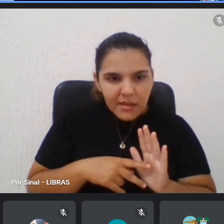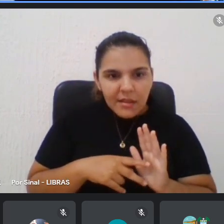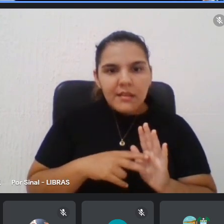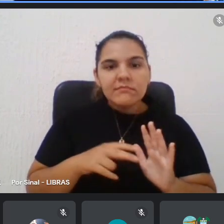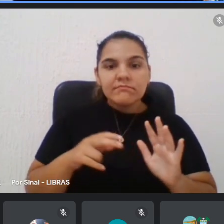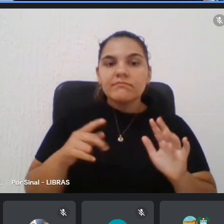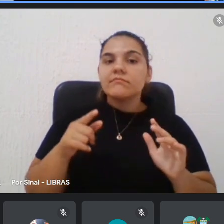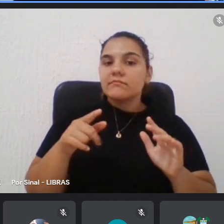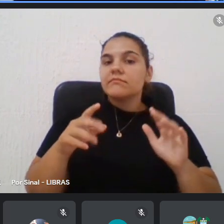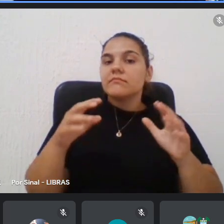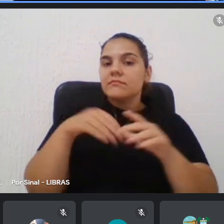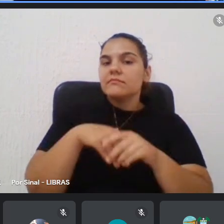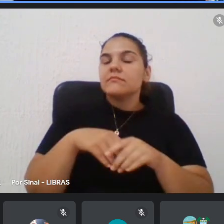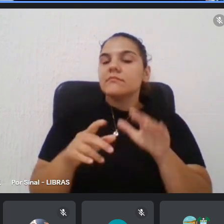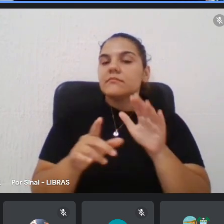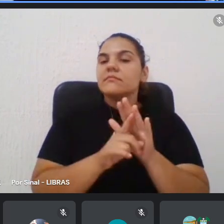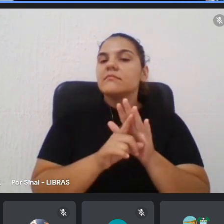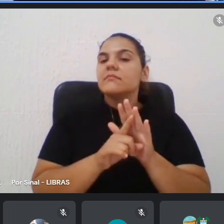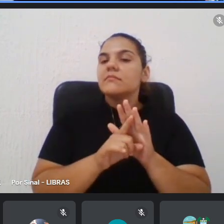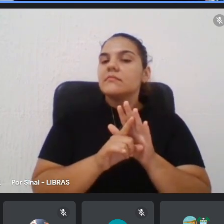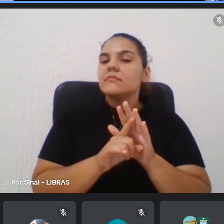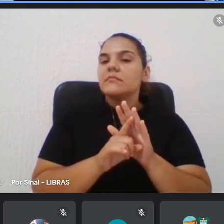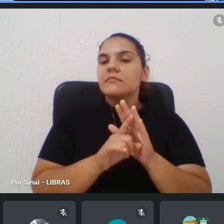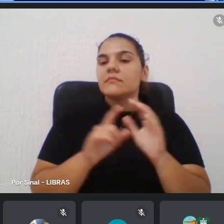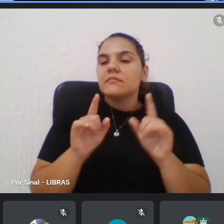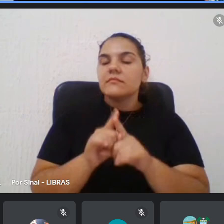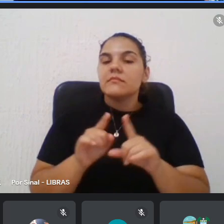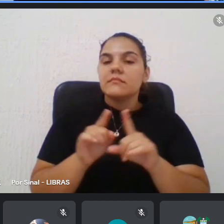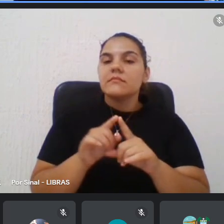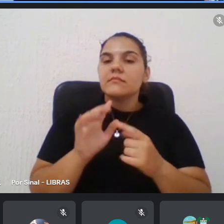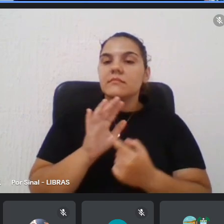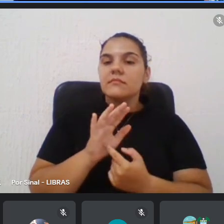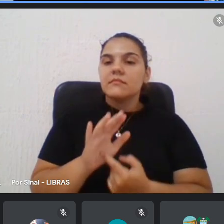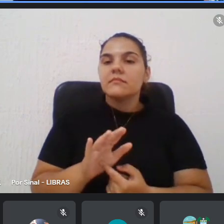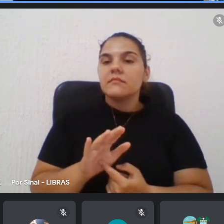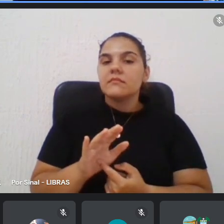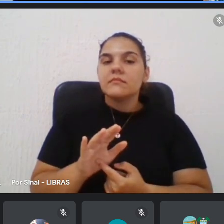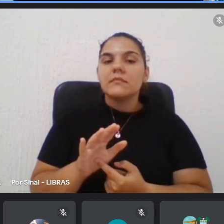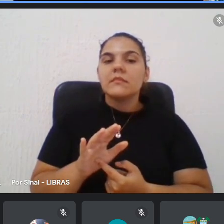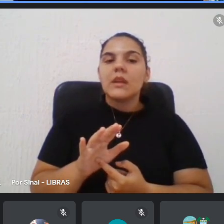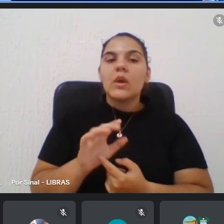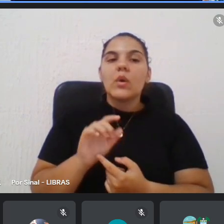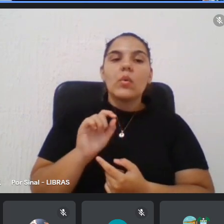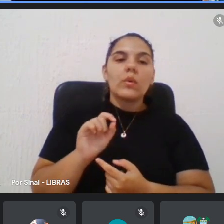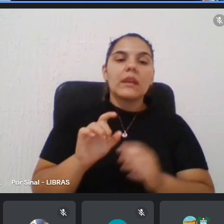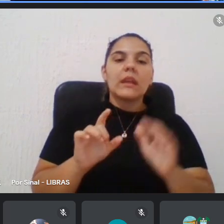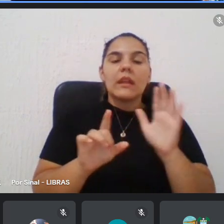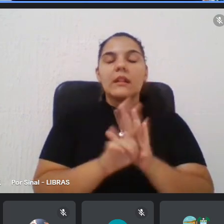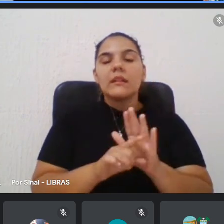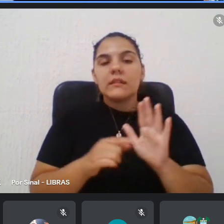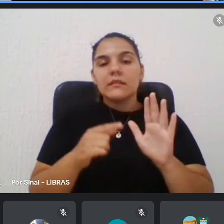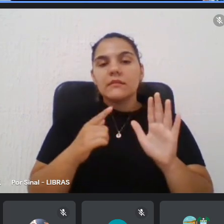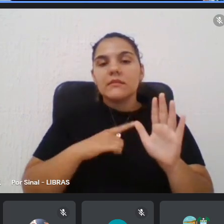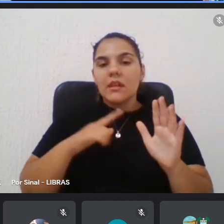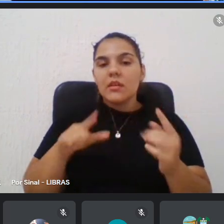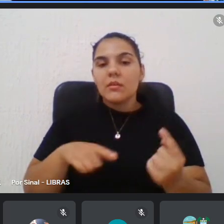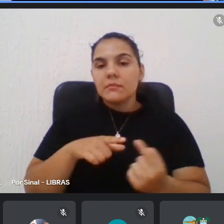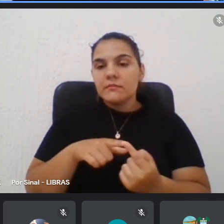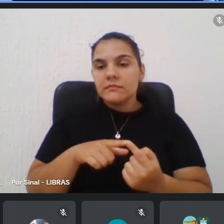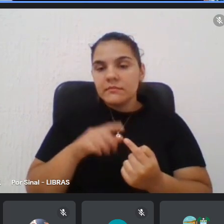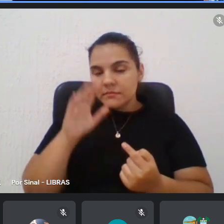trazendo um pouco do que a lei traz como objetivo e como